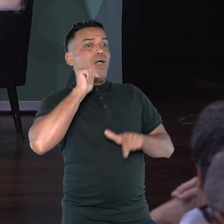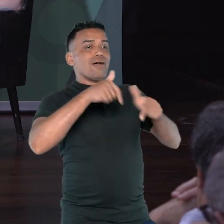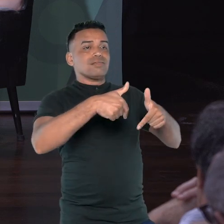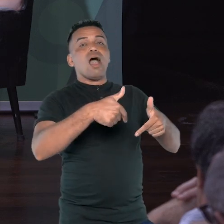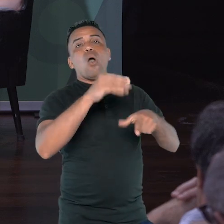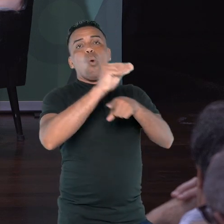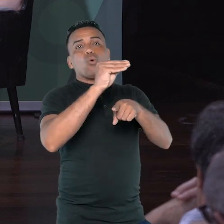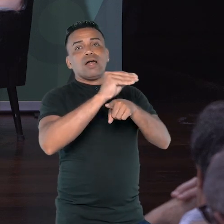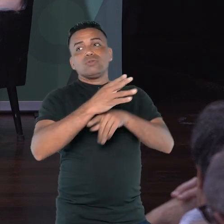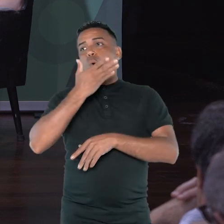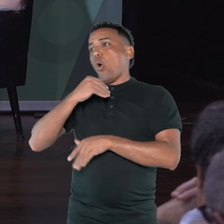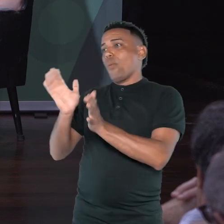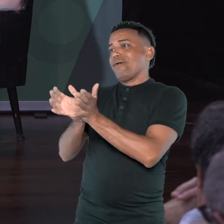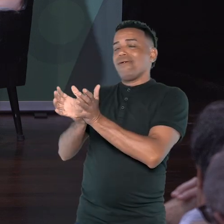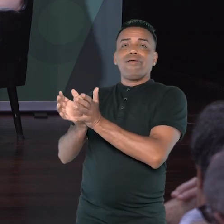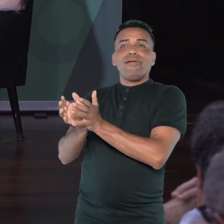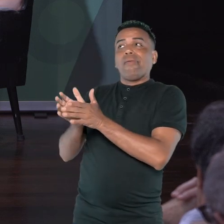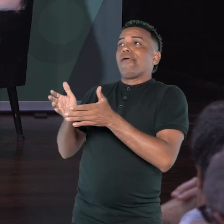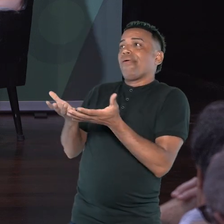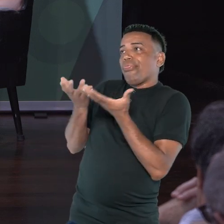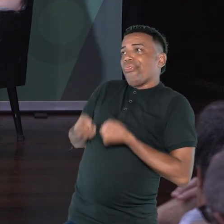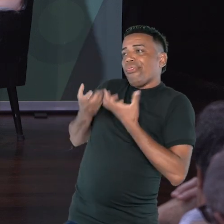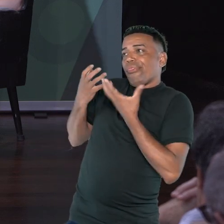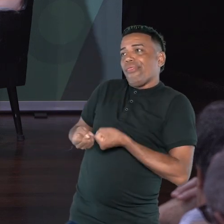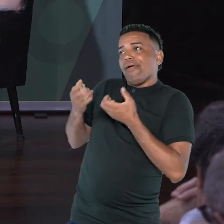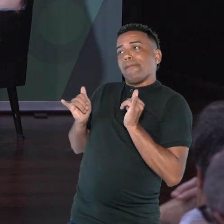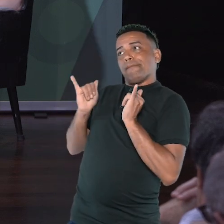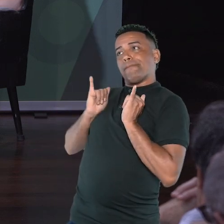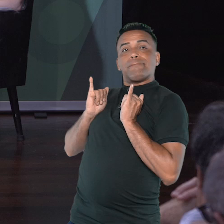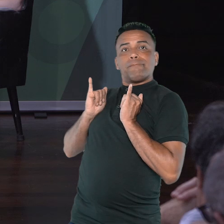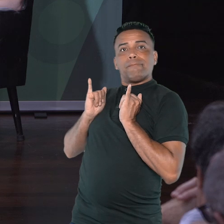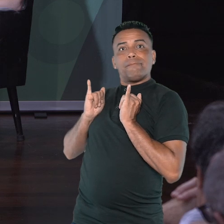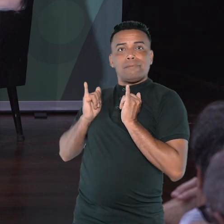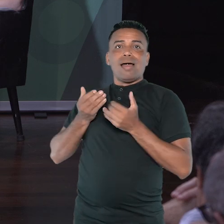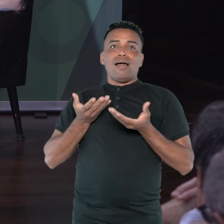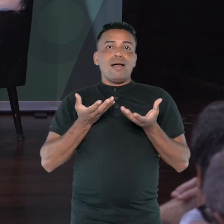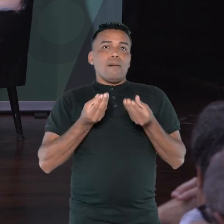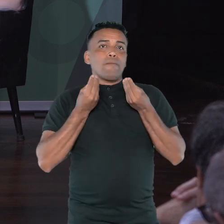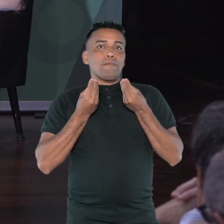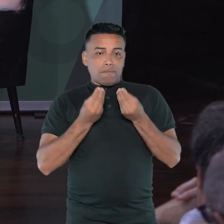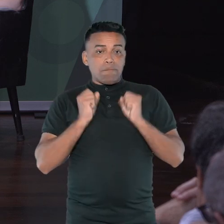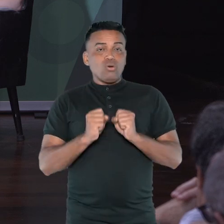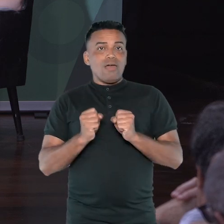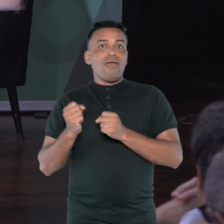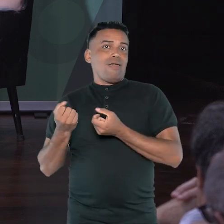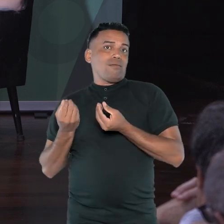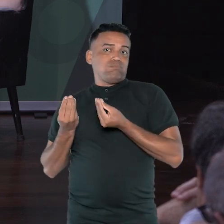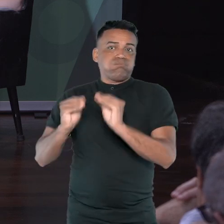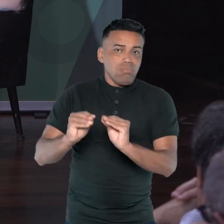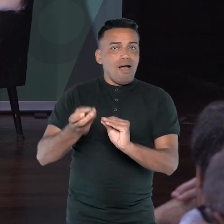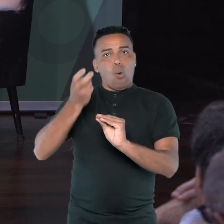cuidado do qual os homens se serviriam passivamente para então poderem investir ativamente na cultura.